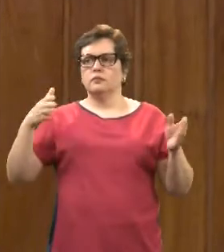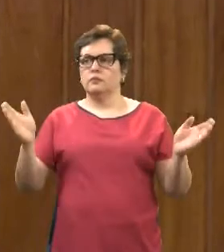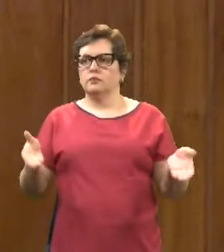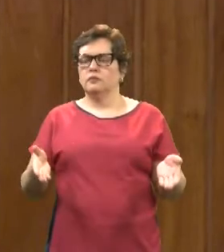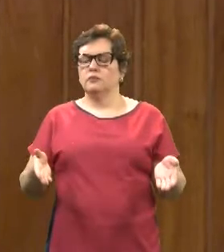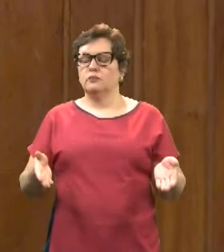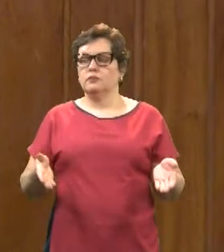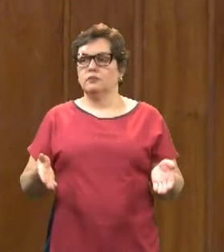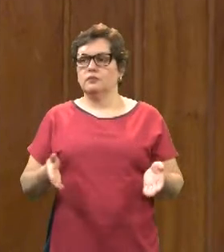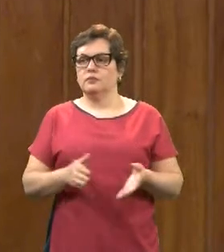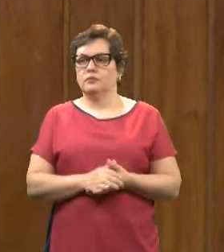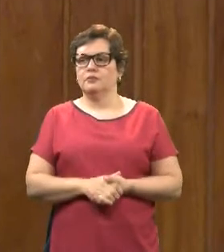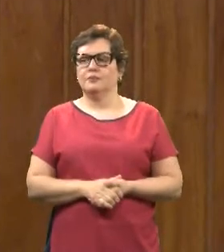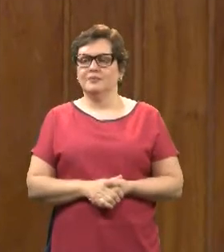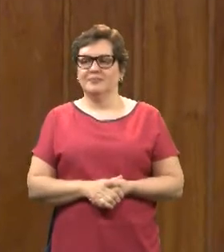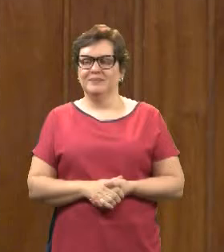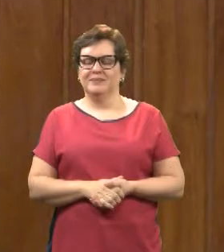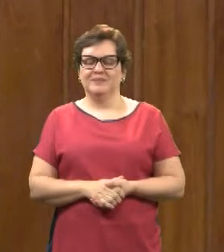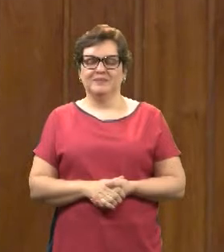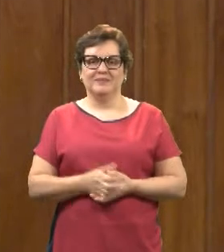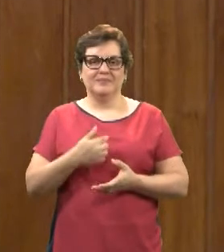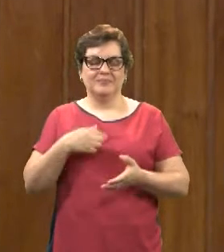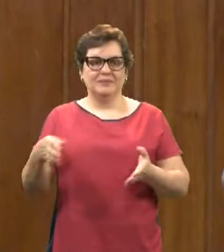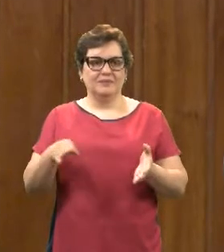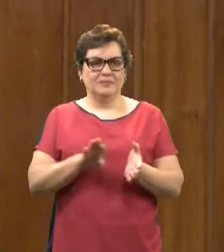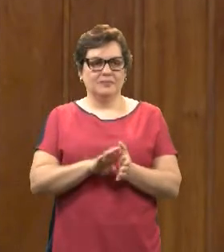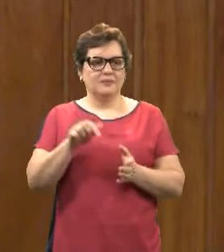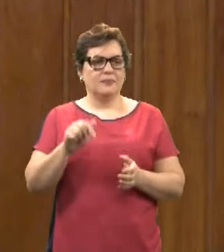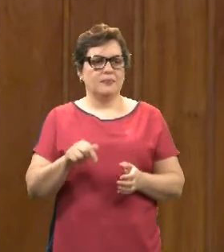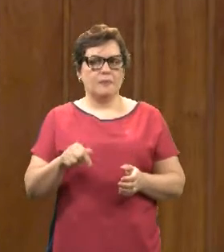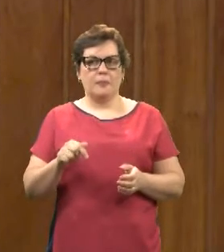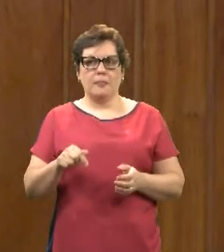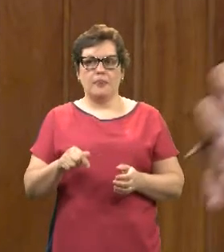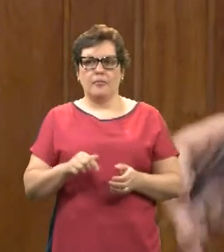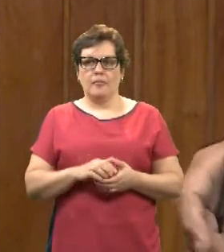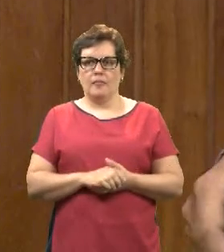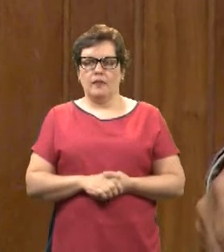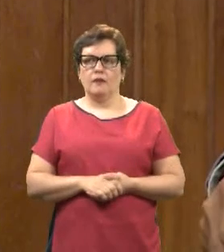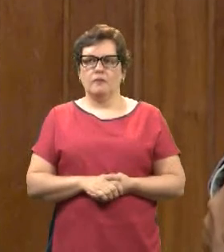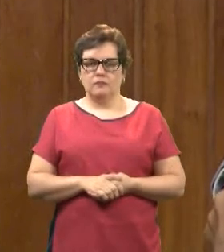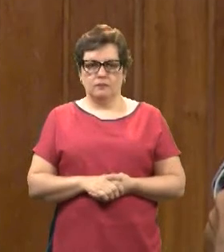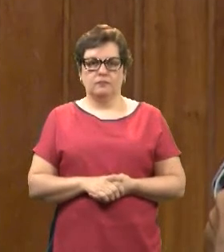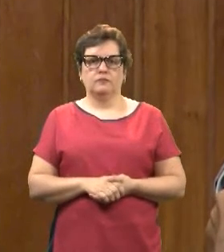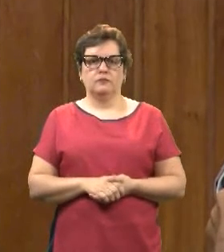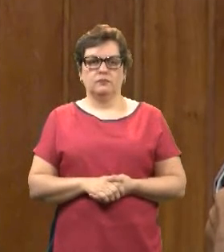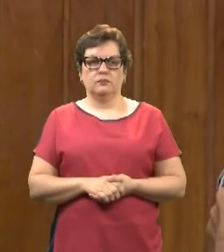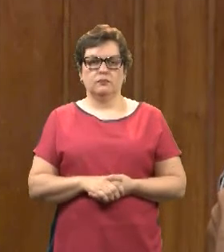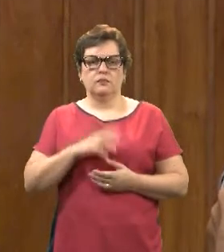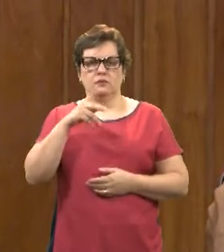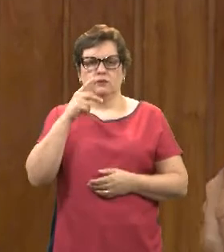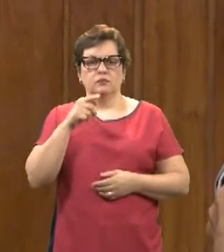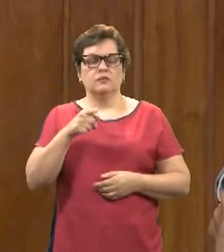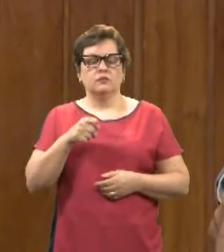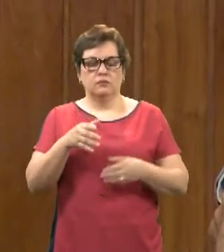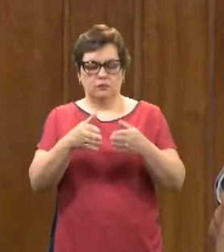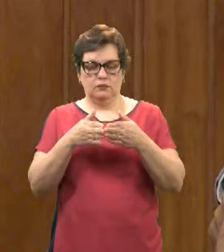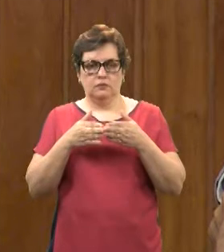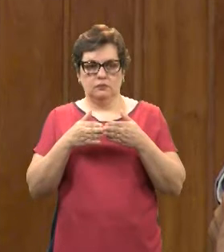Clube, eu venho, senhores, busco através desta proposta, desse